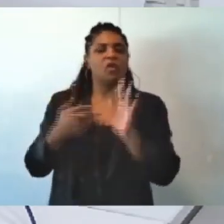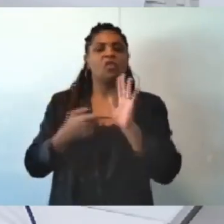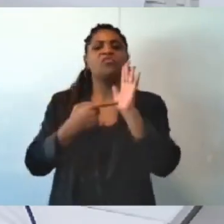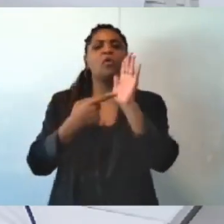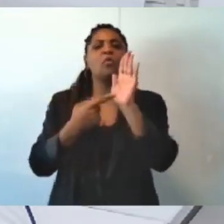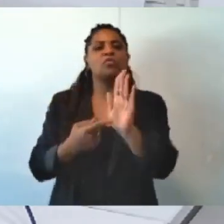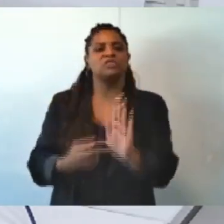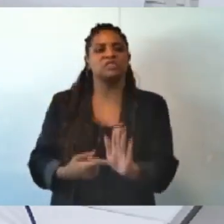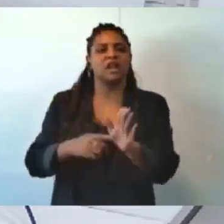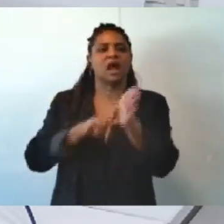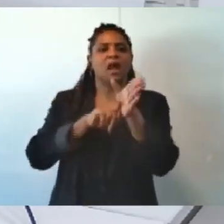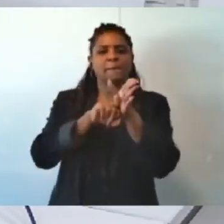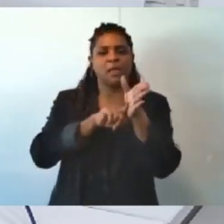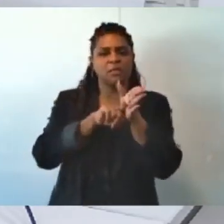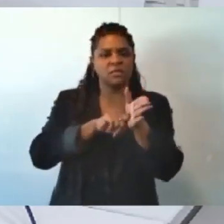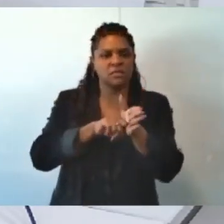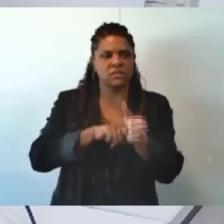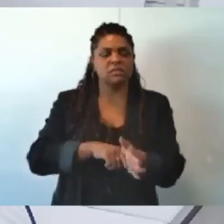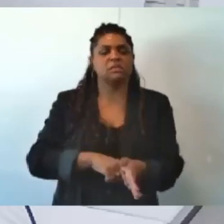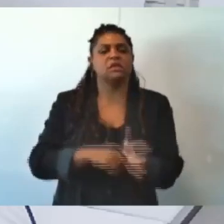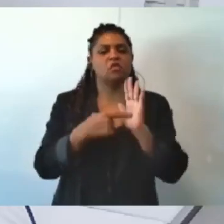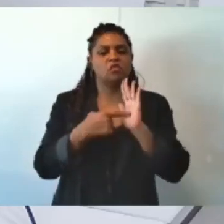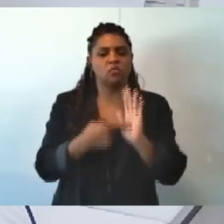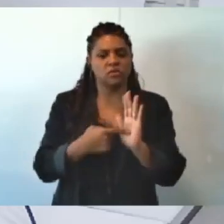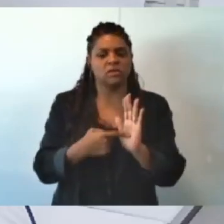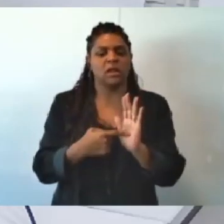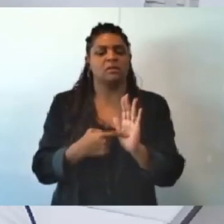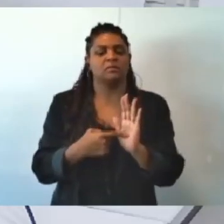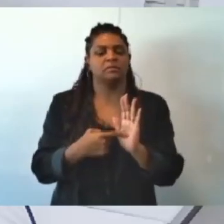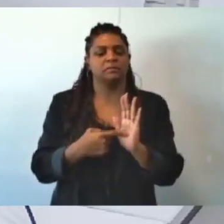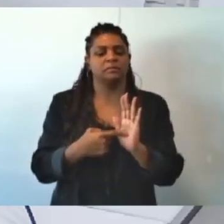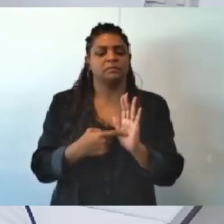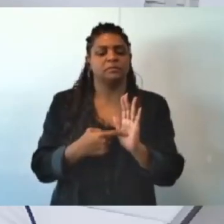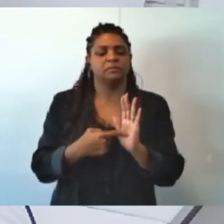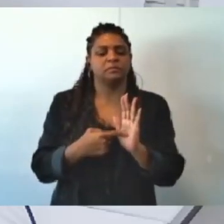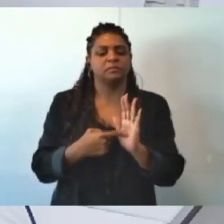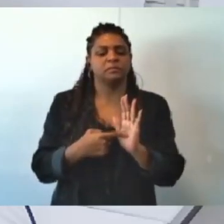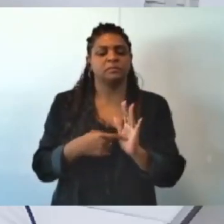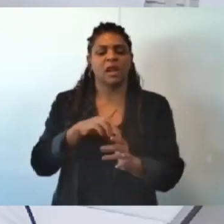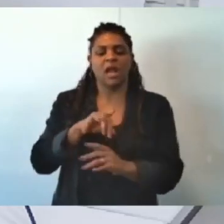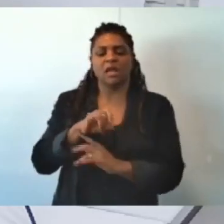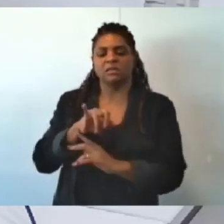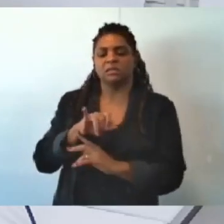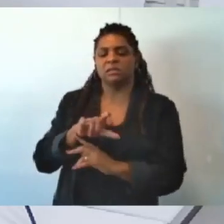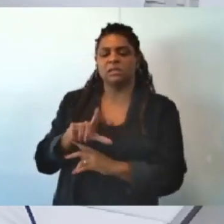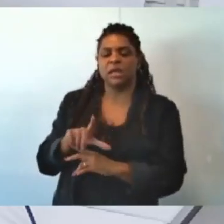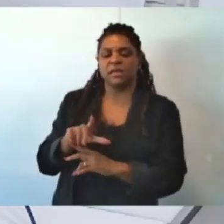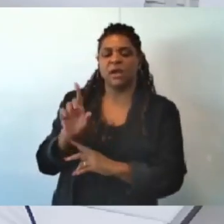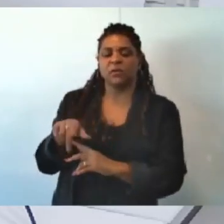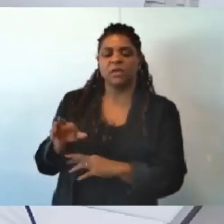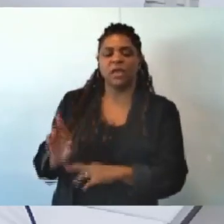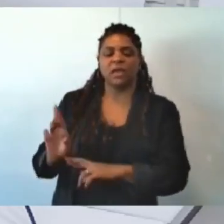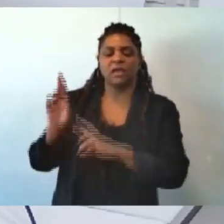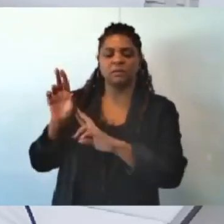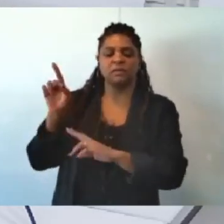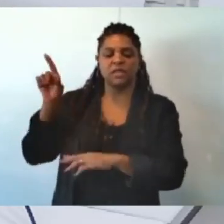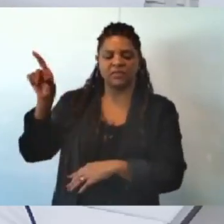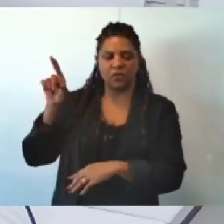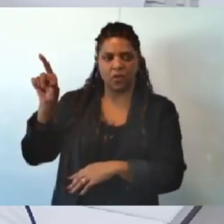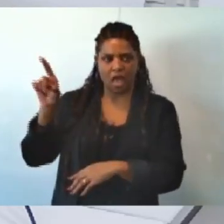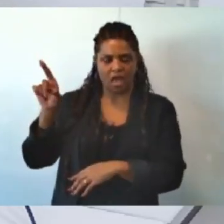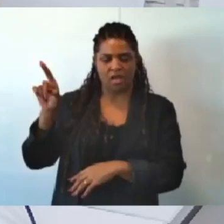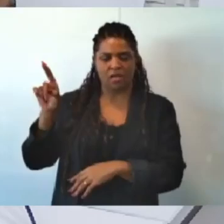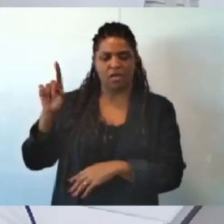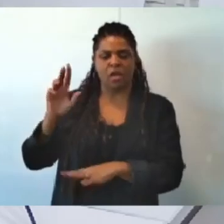várias vezes, nós vamos mostrar o estudo, o Daniel, que acho que é engenheiro responsável pelo